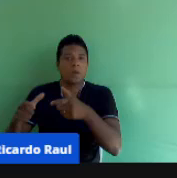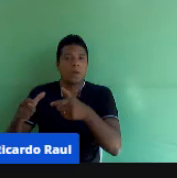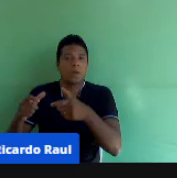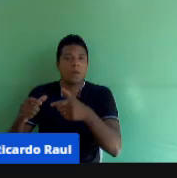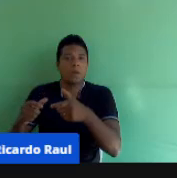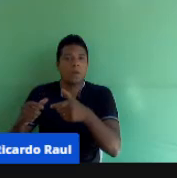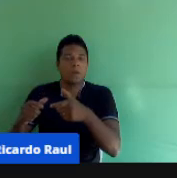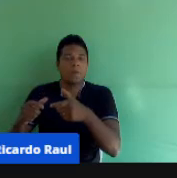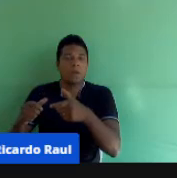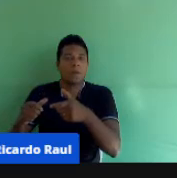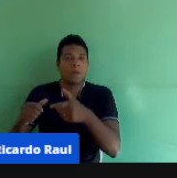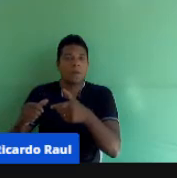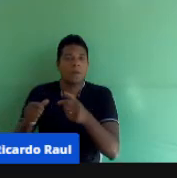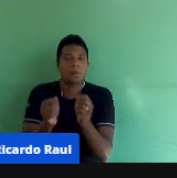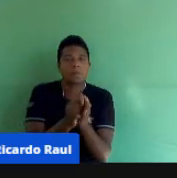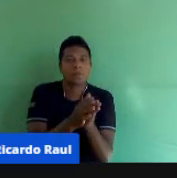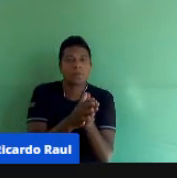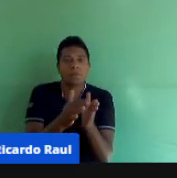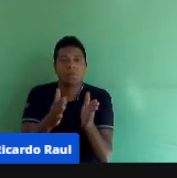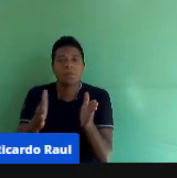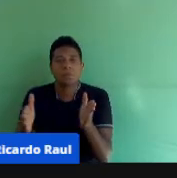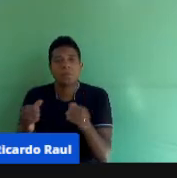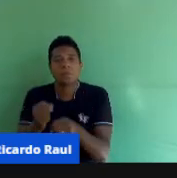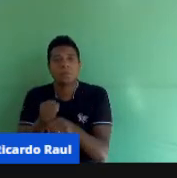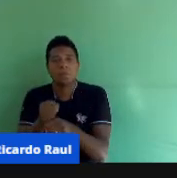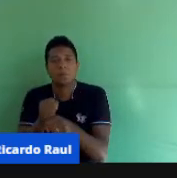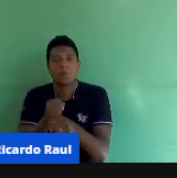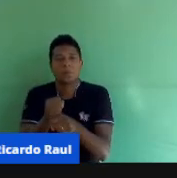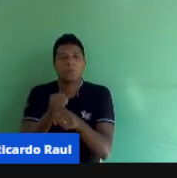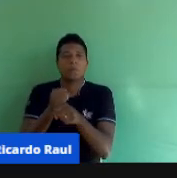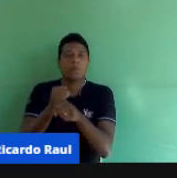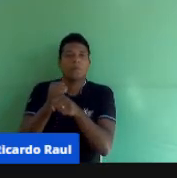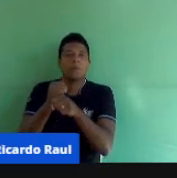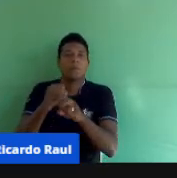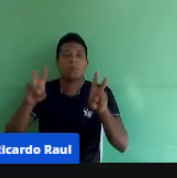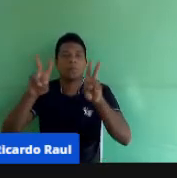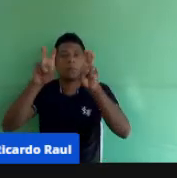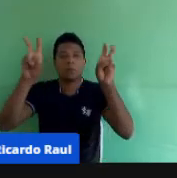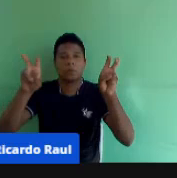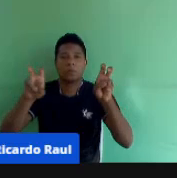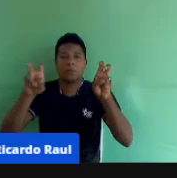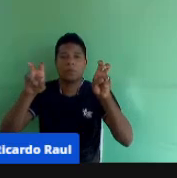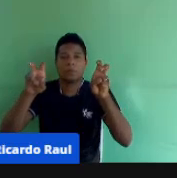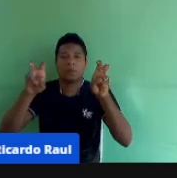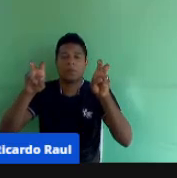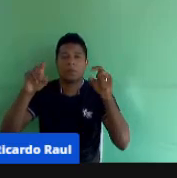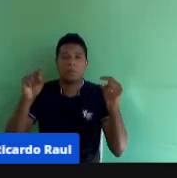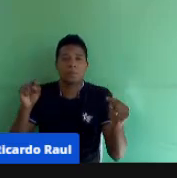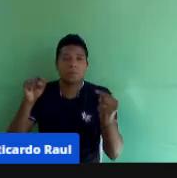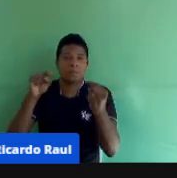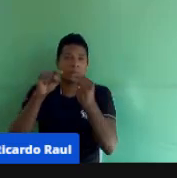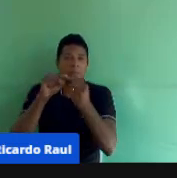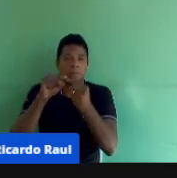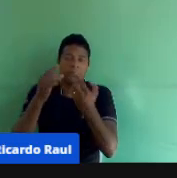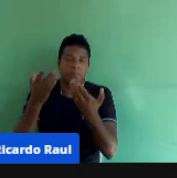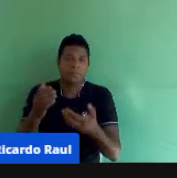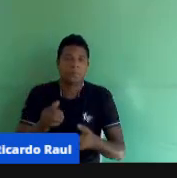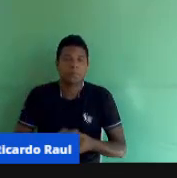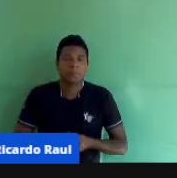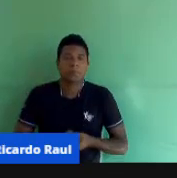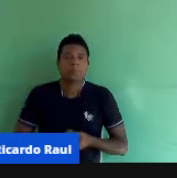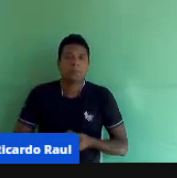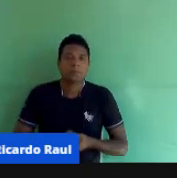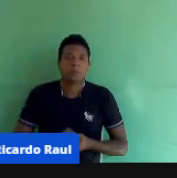qual período o documentário se passa? Qual que é a temática principal? São perguntas objetivas. E depois